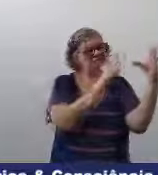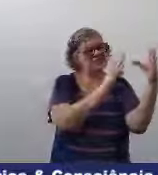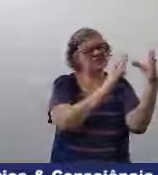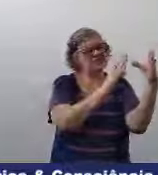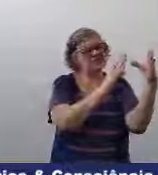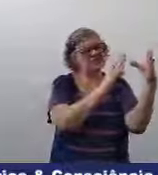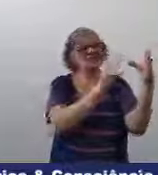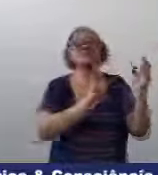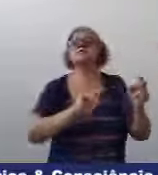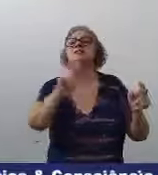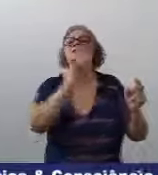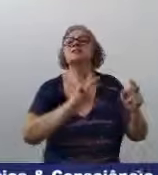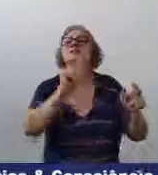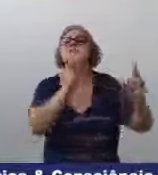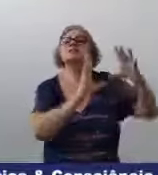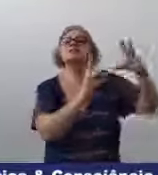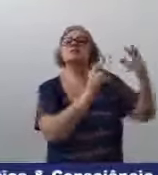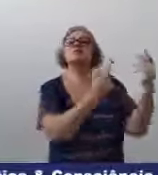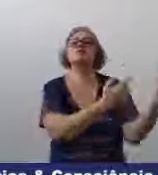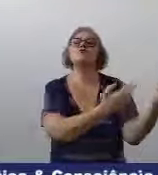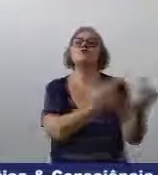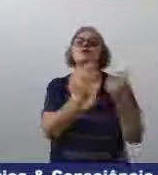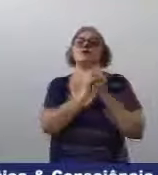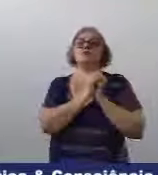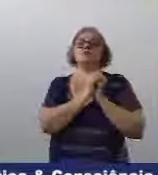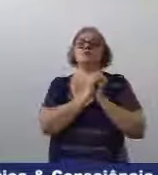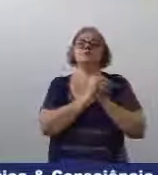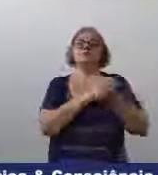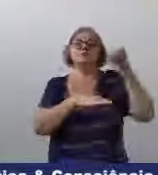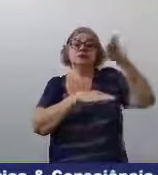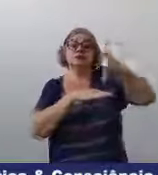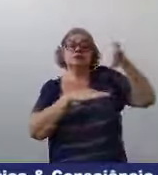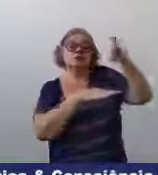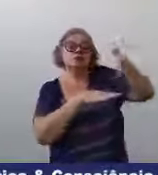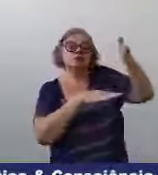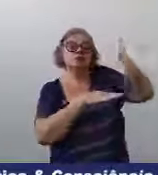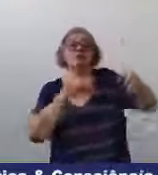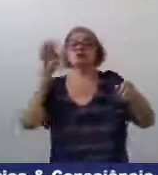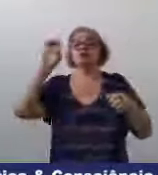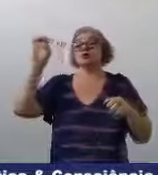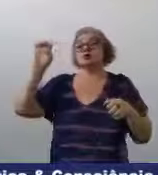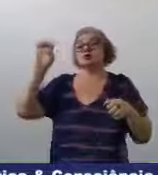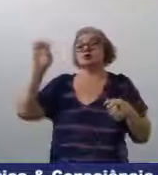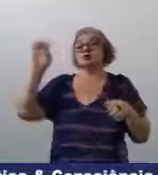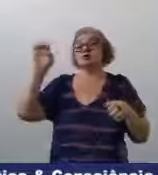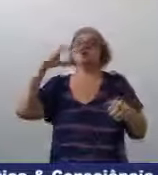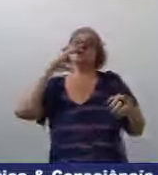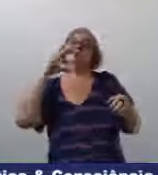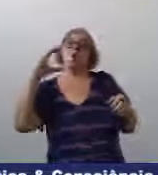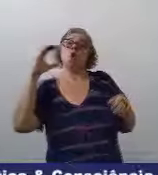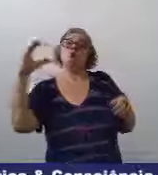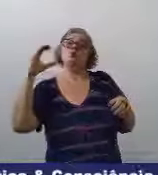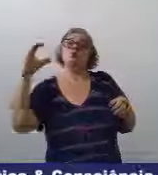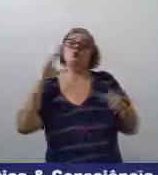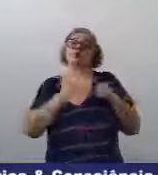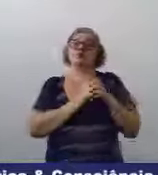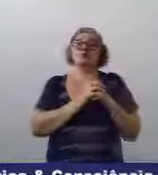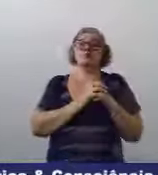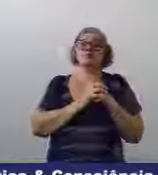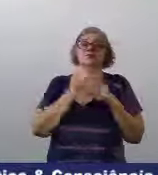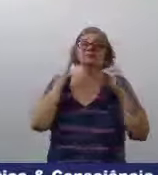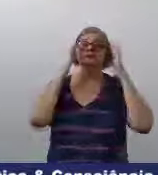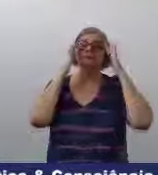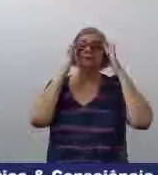estava crescendo nem diminuindo, o universo sempre teve o mesmo tamanho. E aí introduziu nas suas equações uma constante,